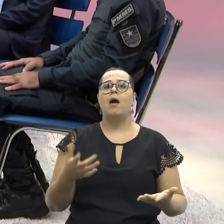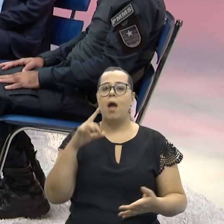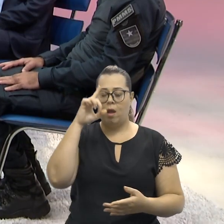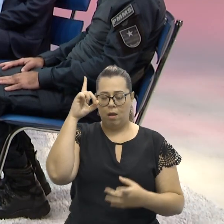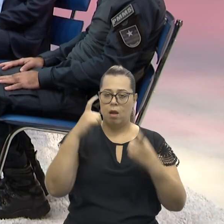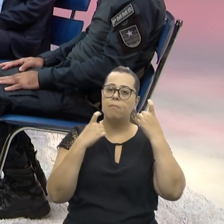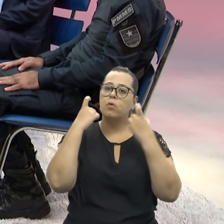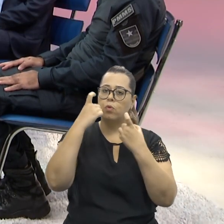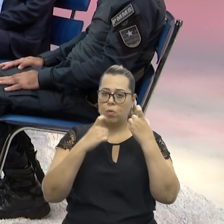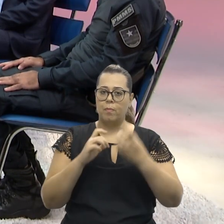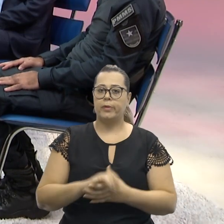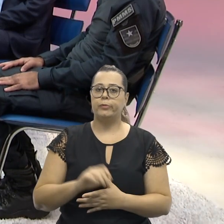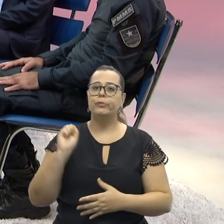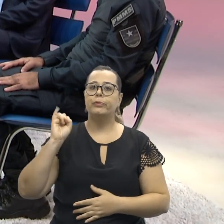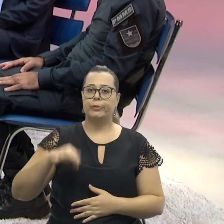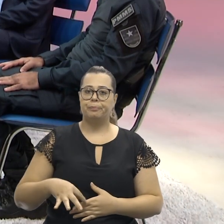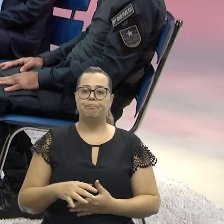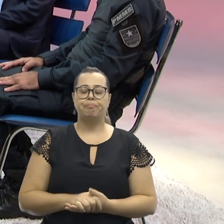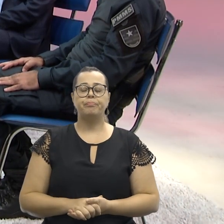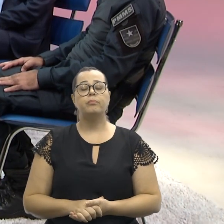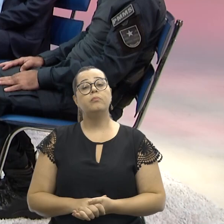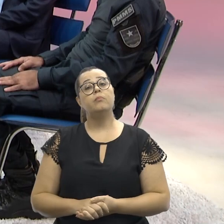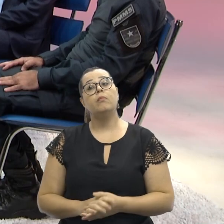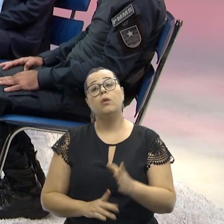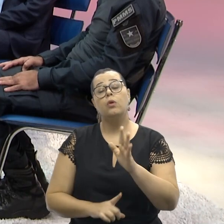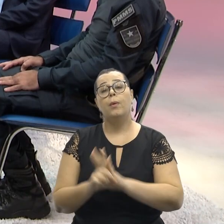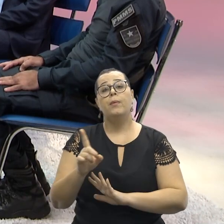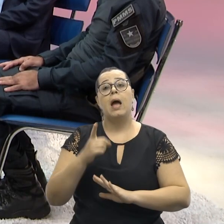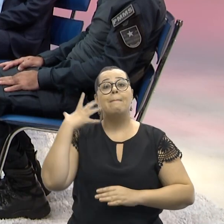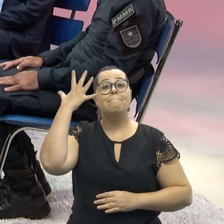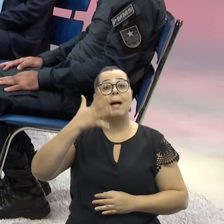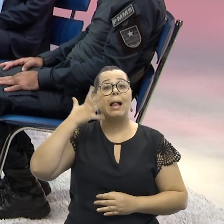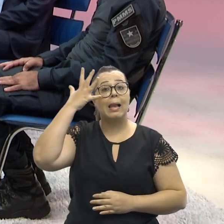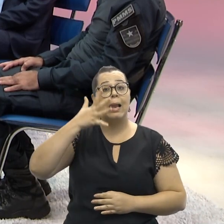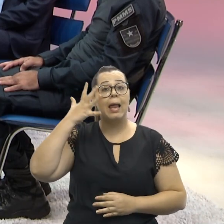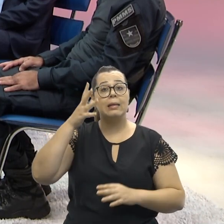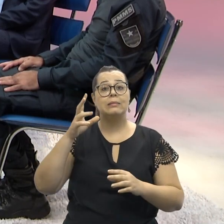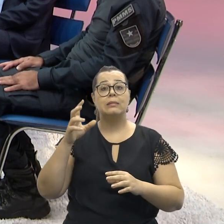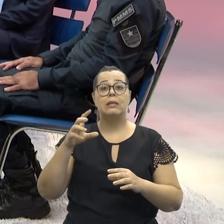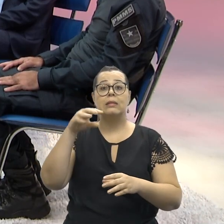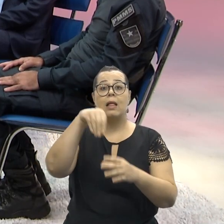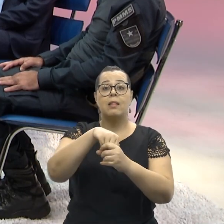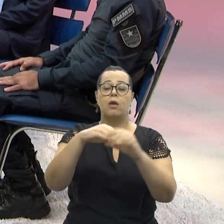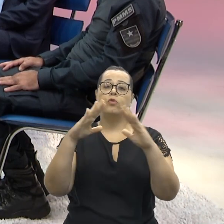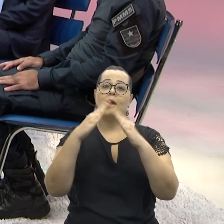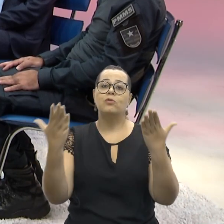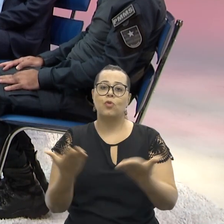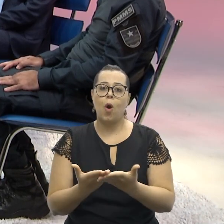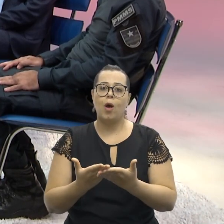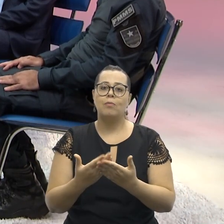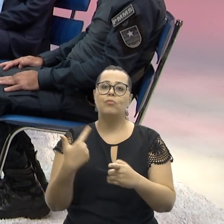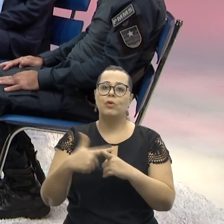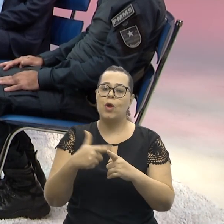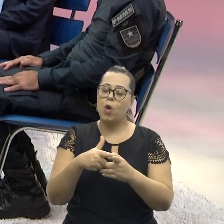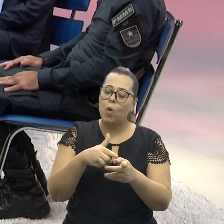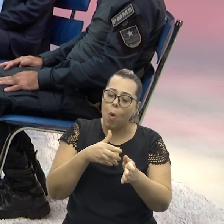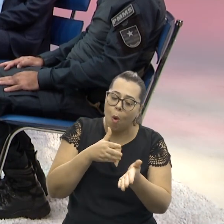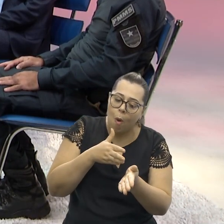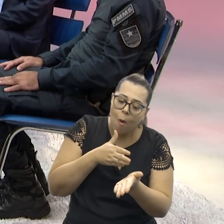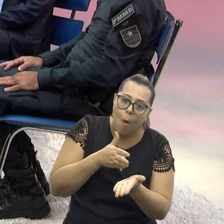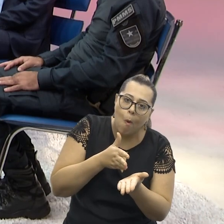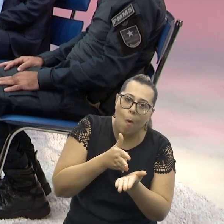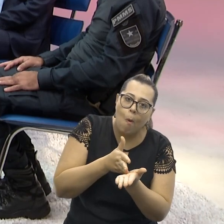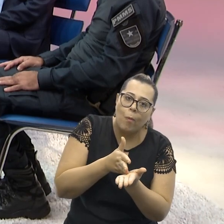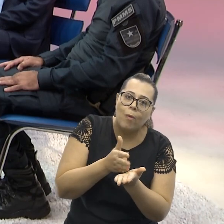E a palestra nas escolas? Ela serve para isso também, né? Para a gente já poder fazer essa construção aí com as crianças